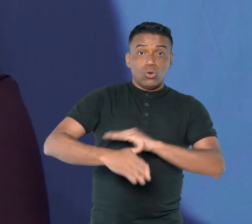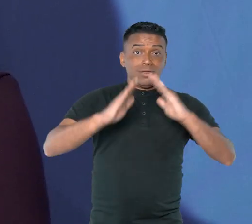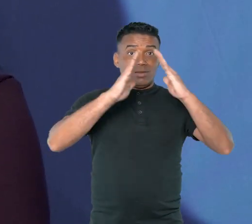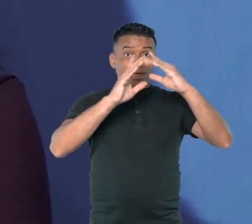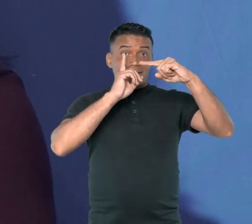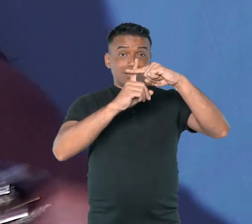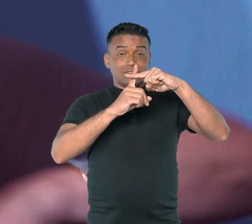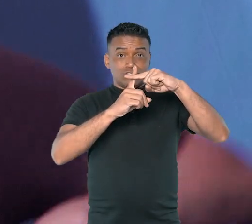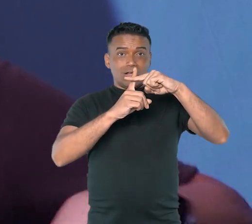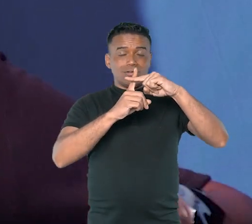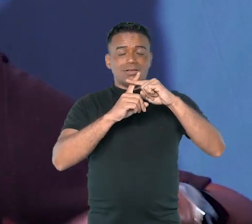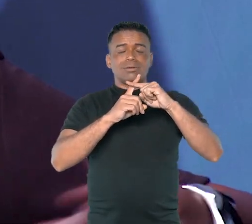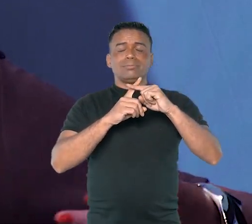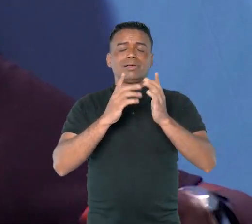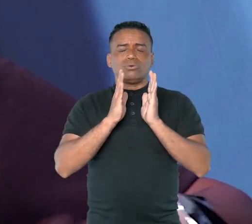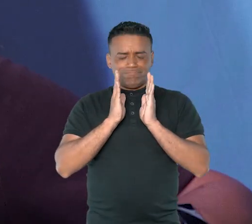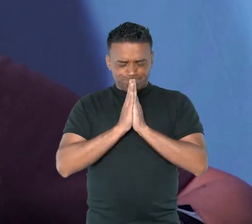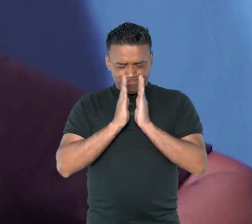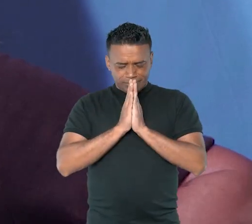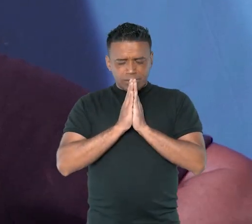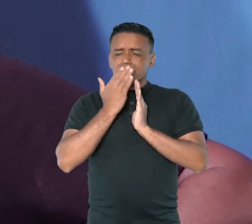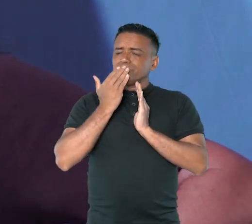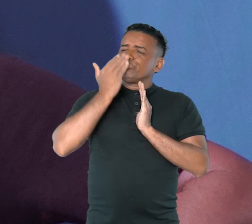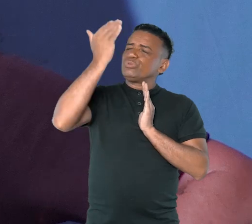Ajuda, onde eu rezei por ajuda.